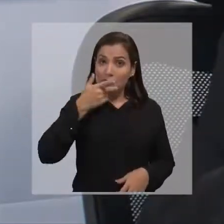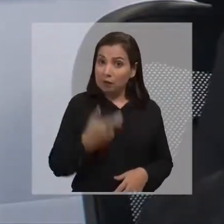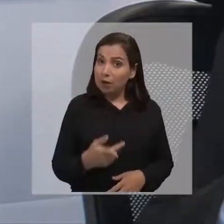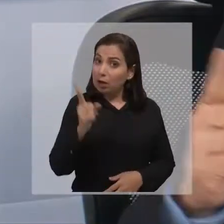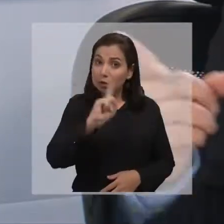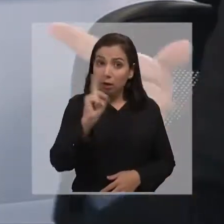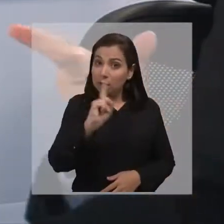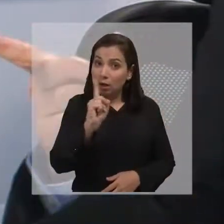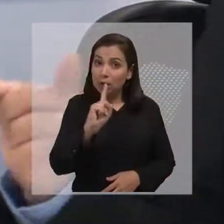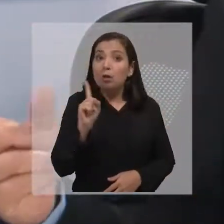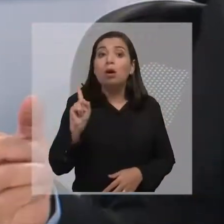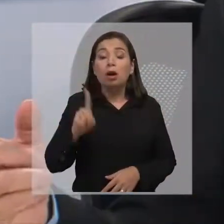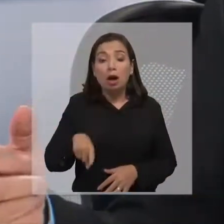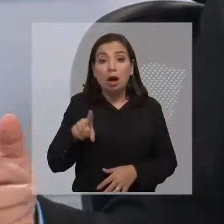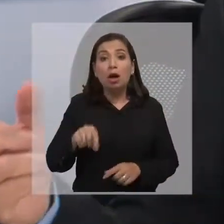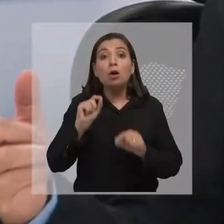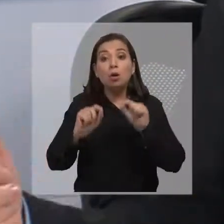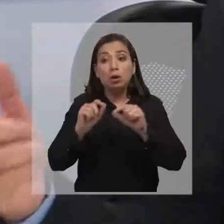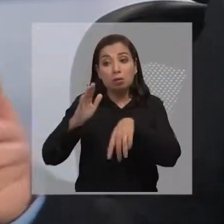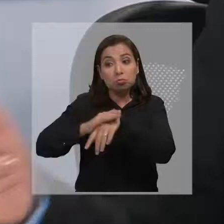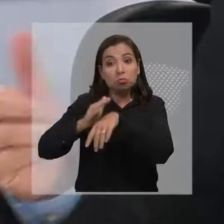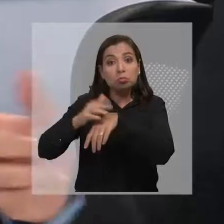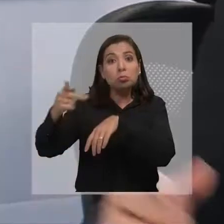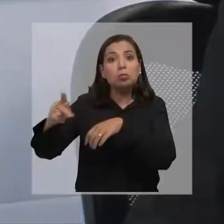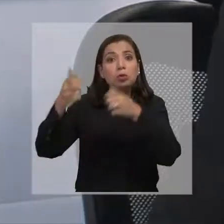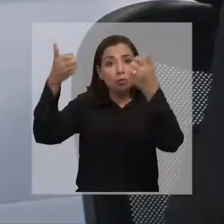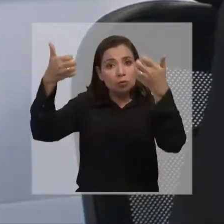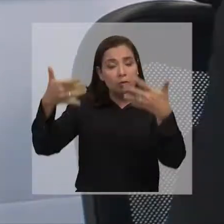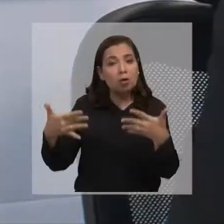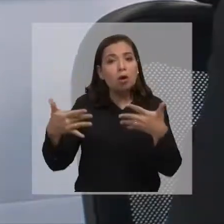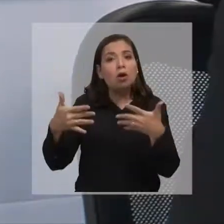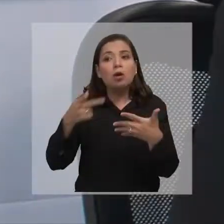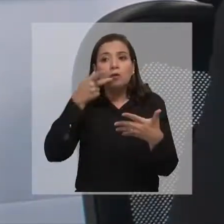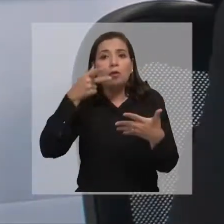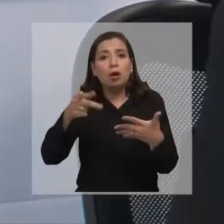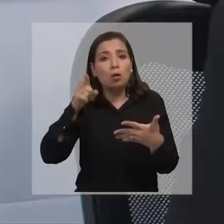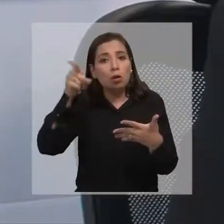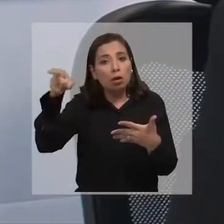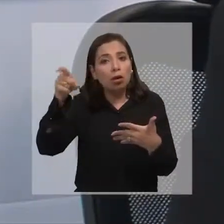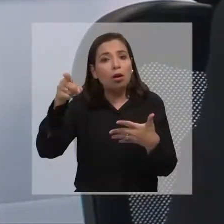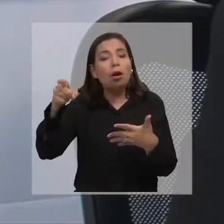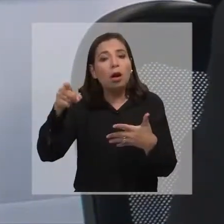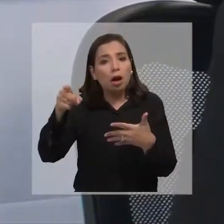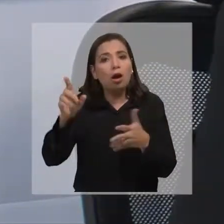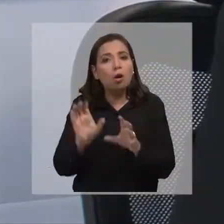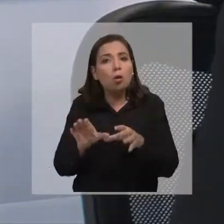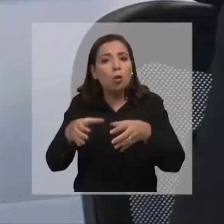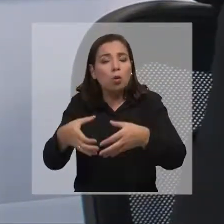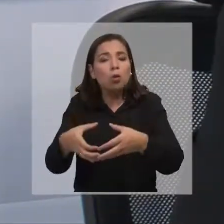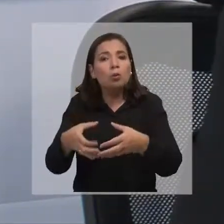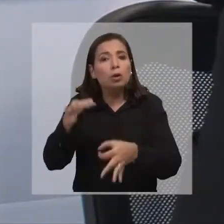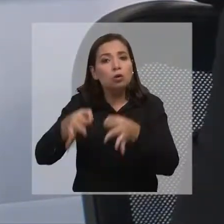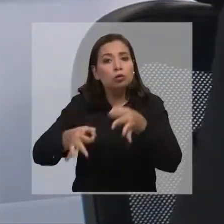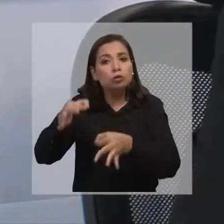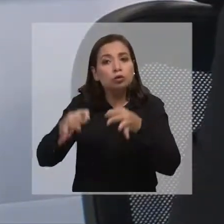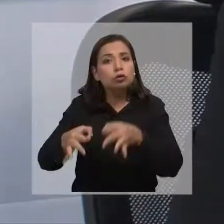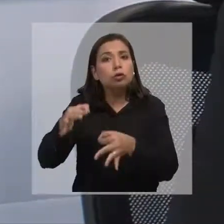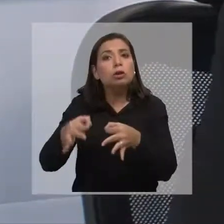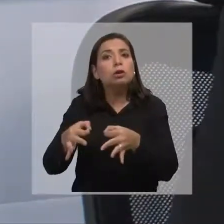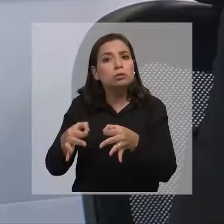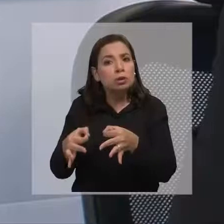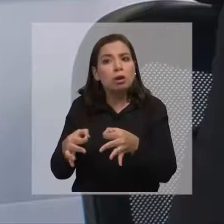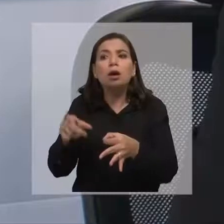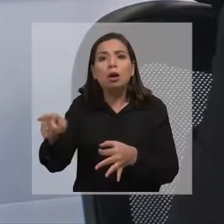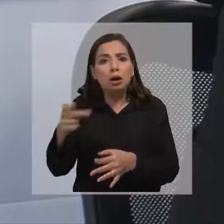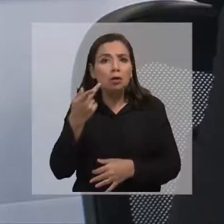não, né, Paulo? O próprio chegou a colocar lá na Comissão de Justiça, né, do Congresso, que qualquer coisa